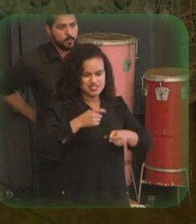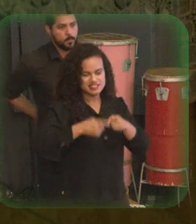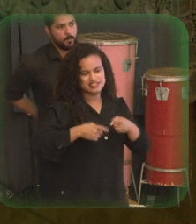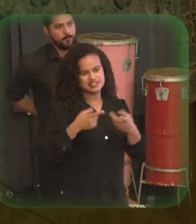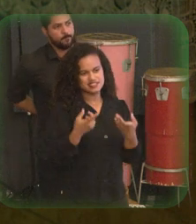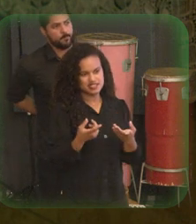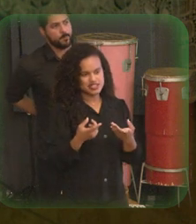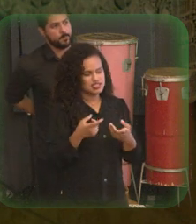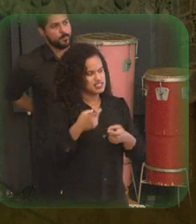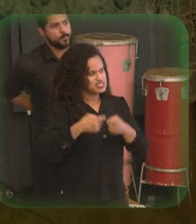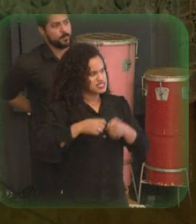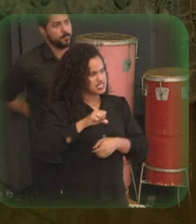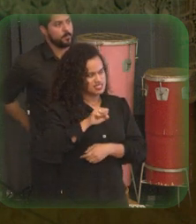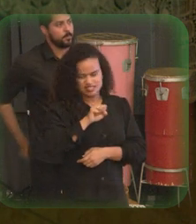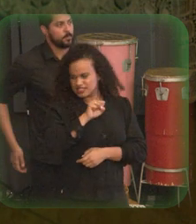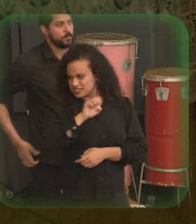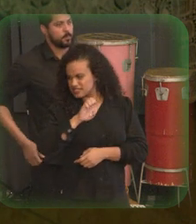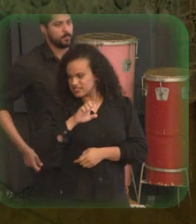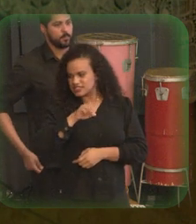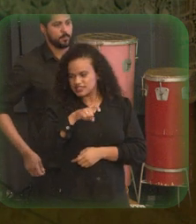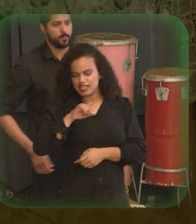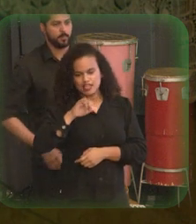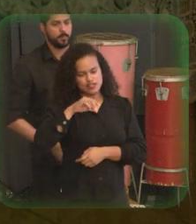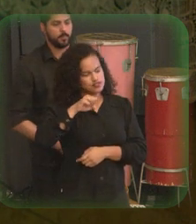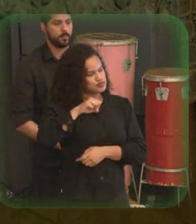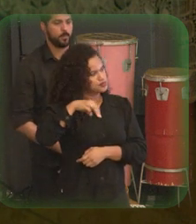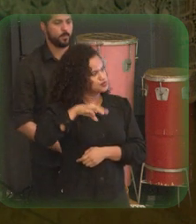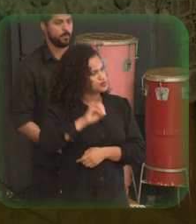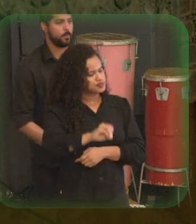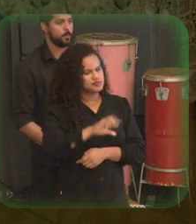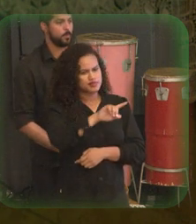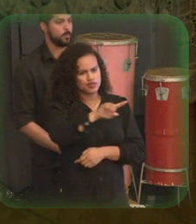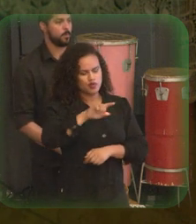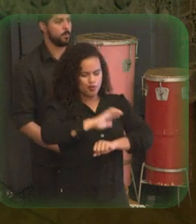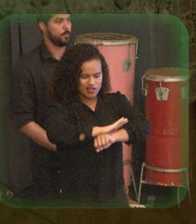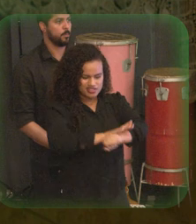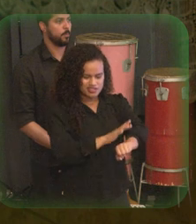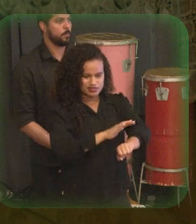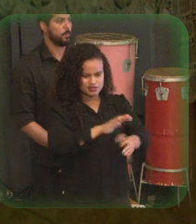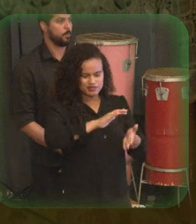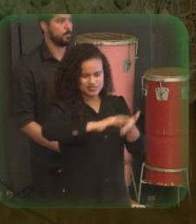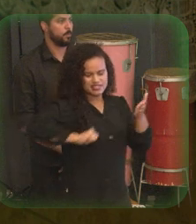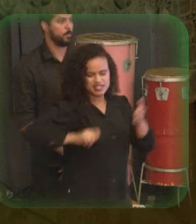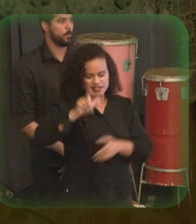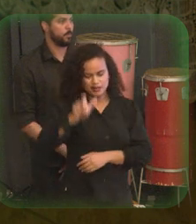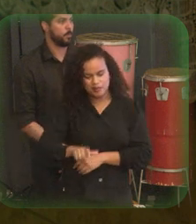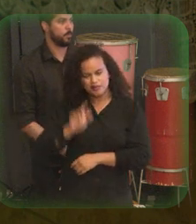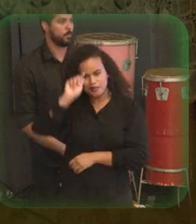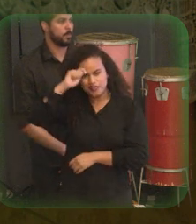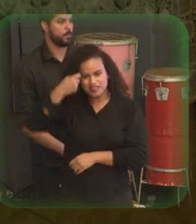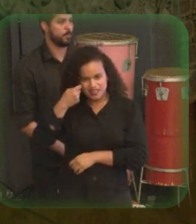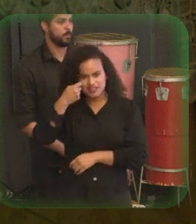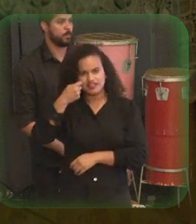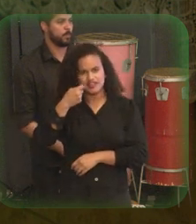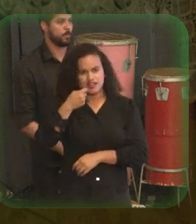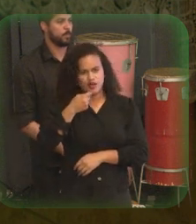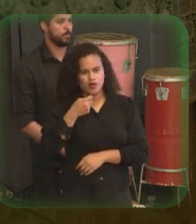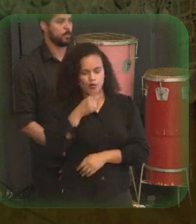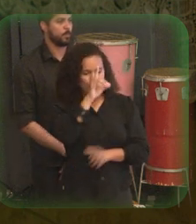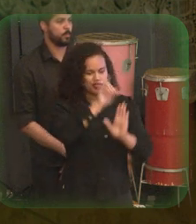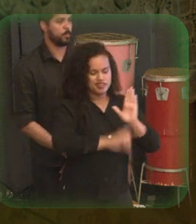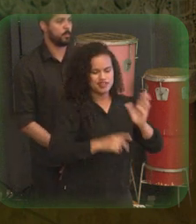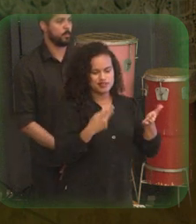coisa que o racismo retira das pessoas negras? O direito de errar. Quem é preto não pode cometer